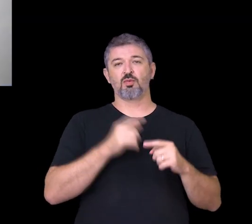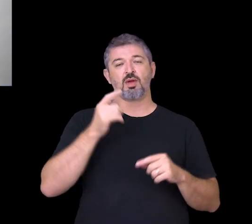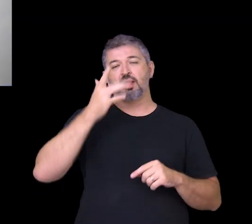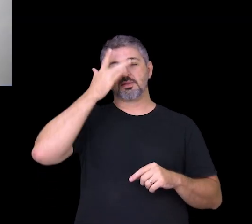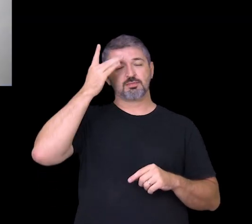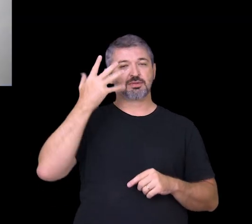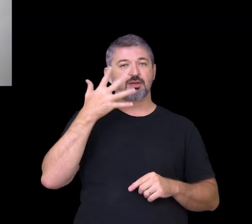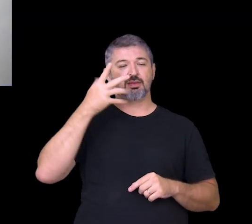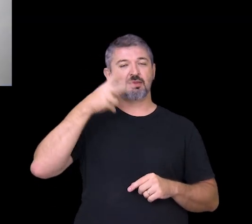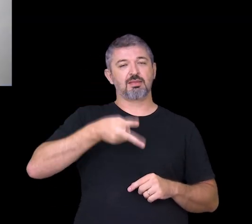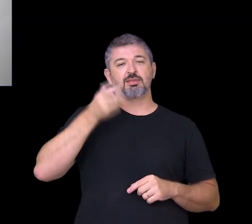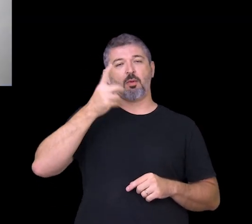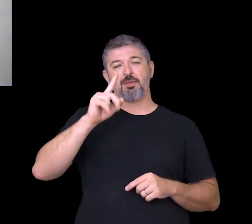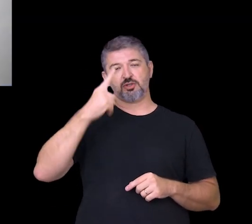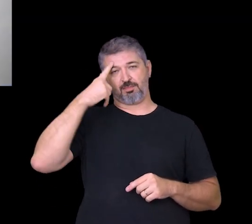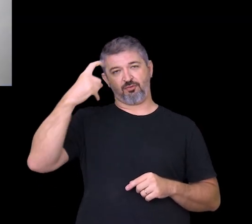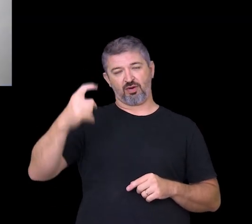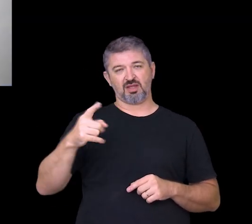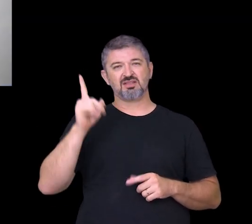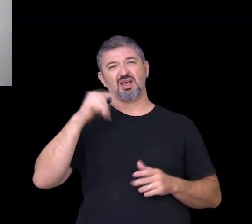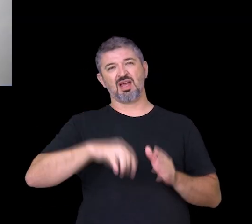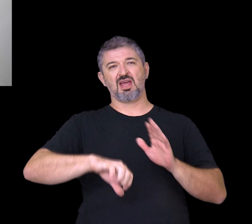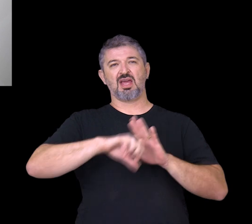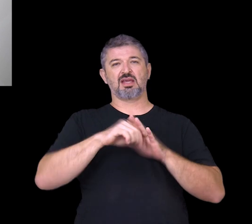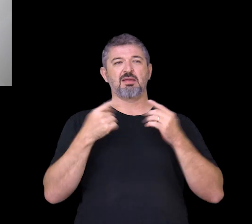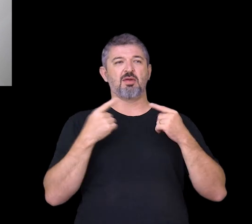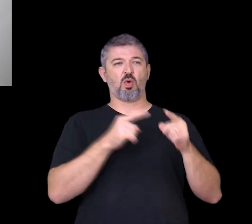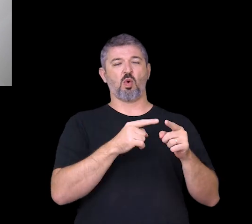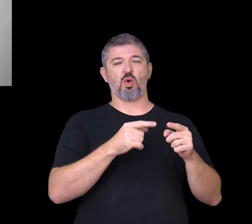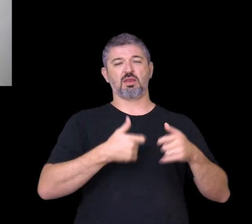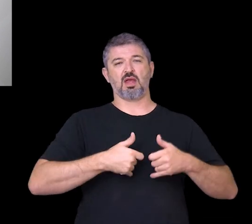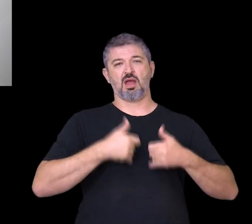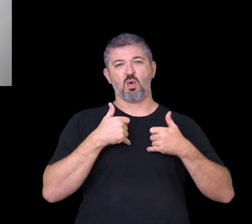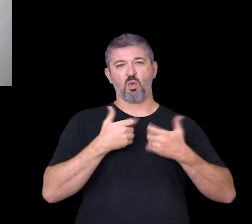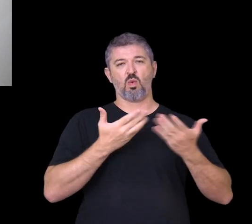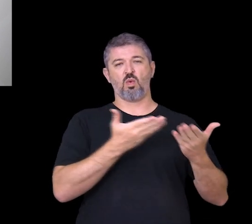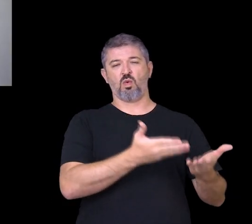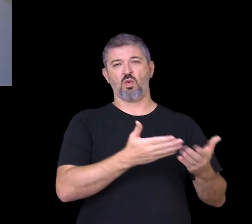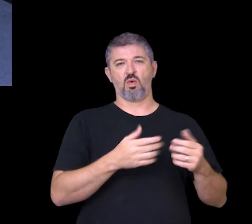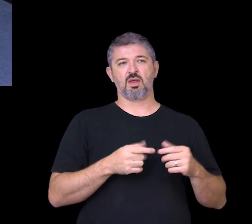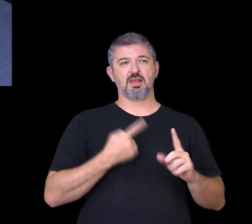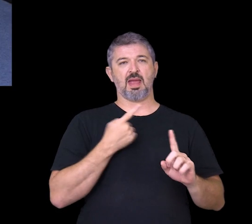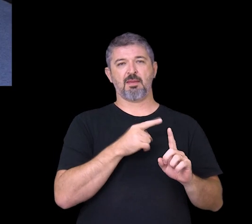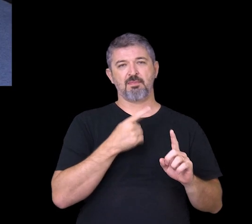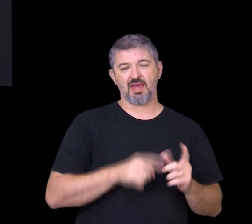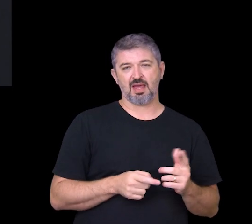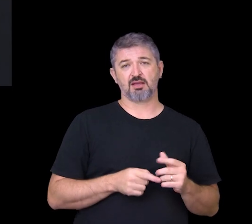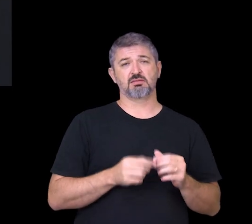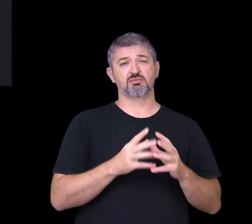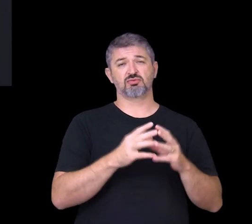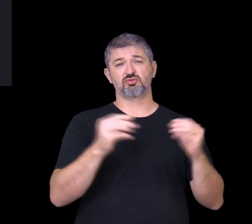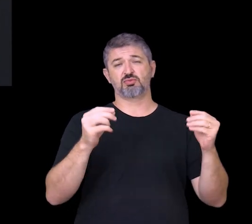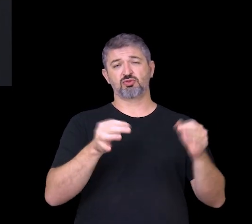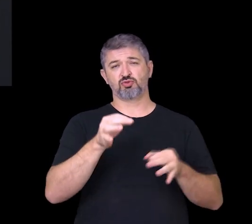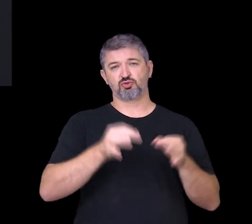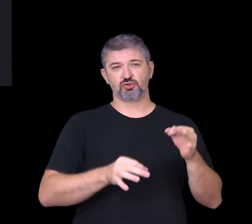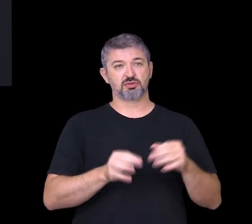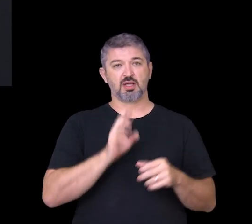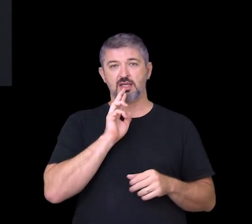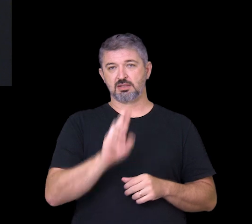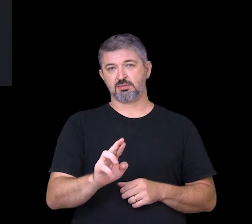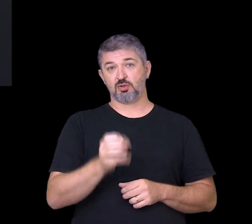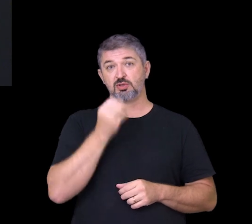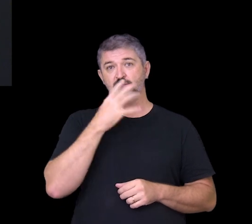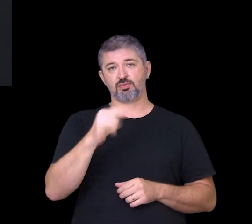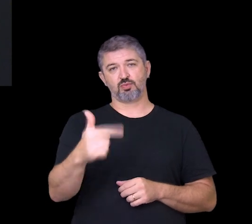não identificavam o que era violência política contra a mulher, tratava como crime contra a honra, contra o crime de ameaça, e isso sumia no sistema de justiça sem